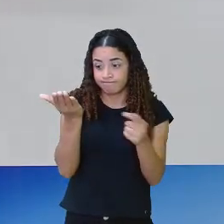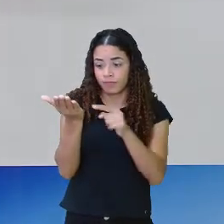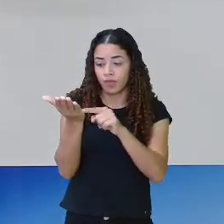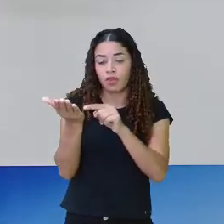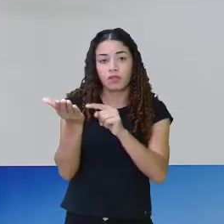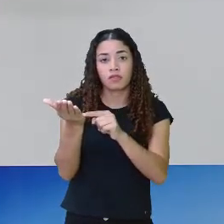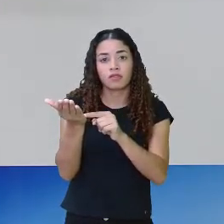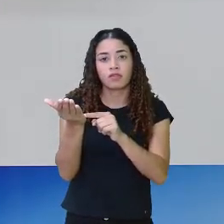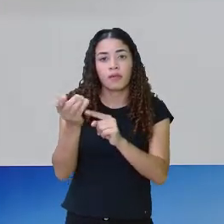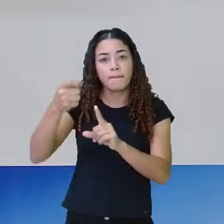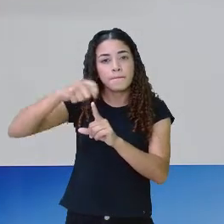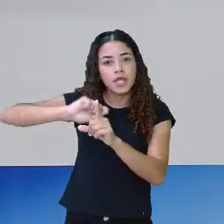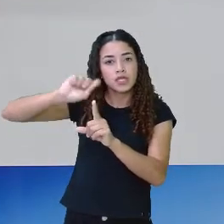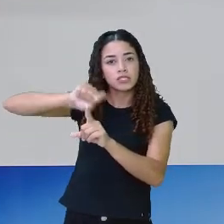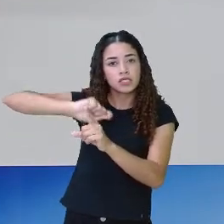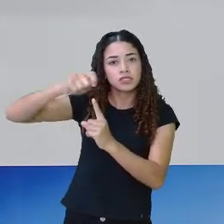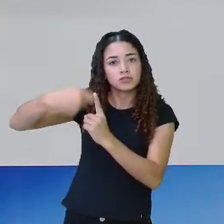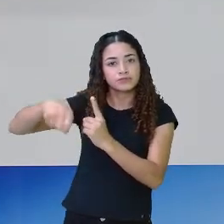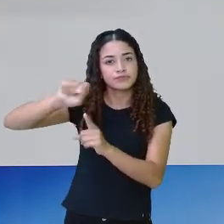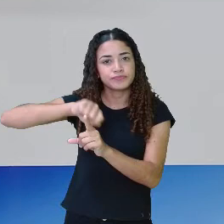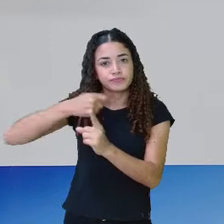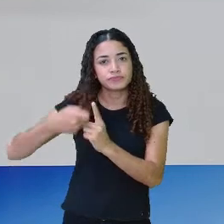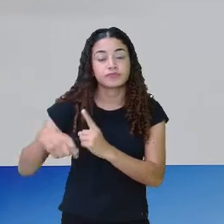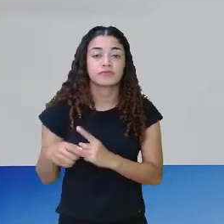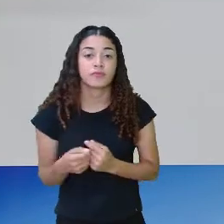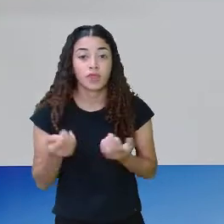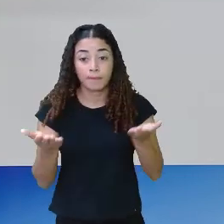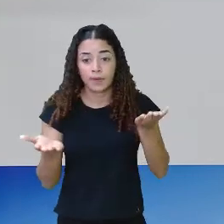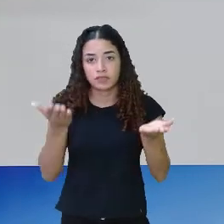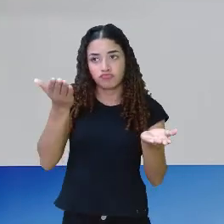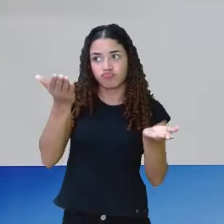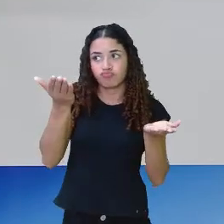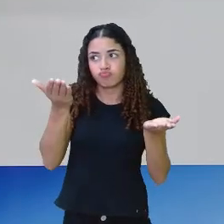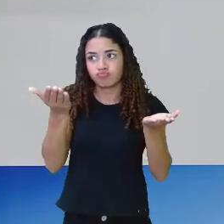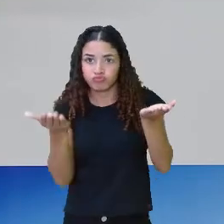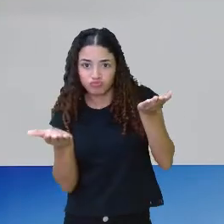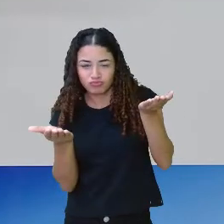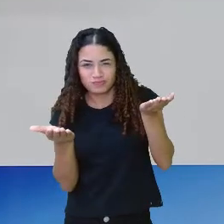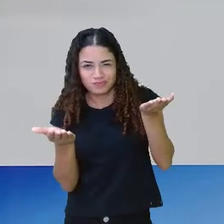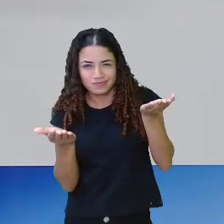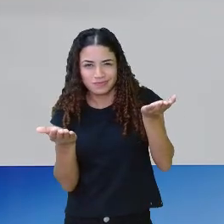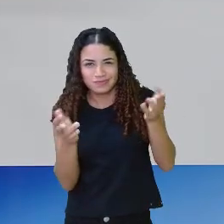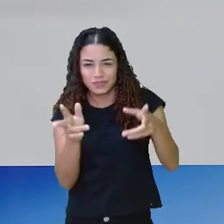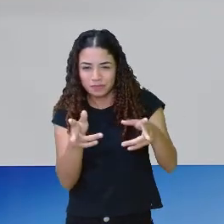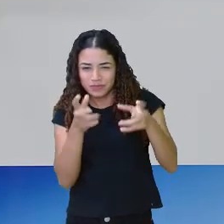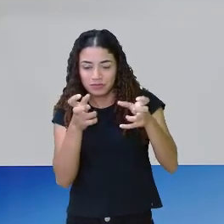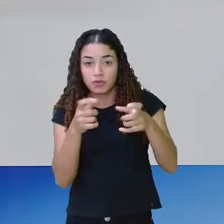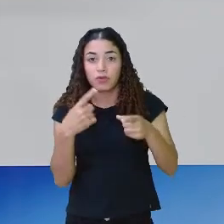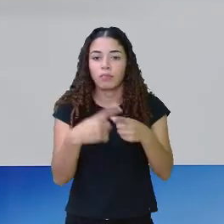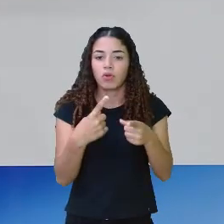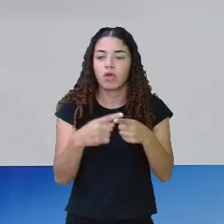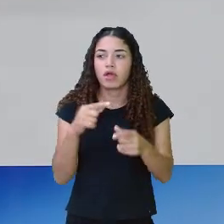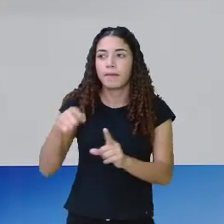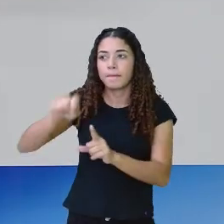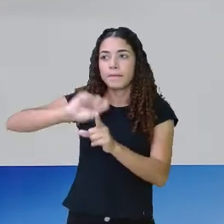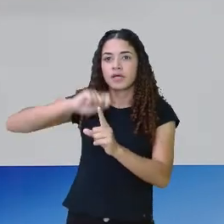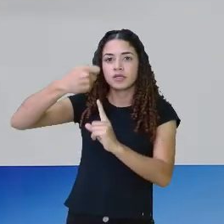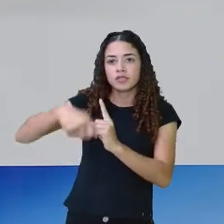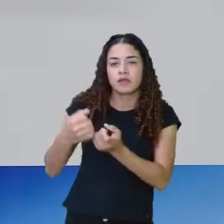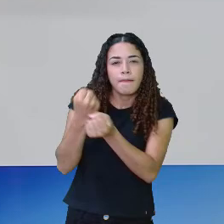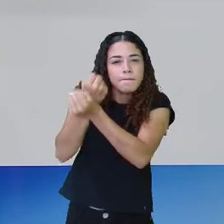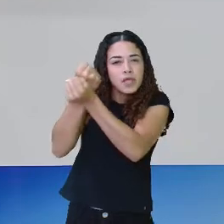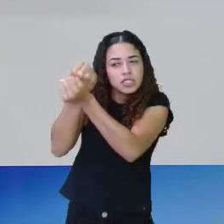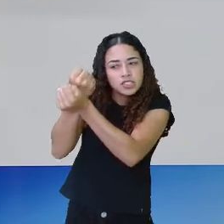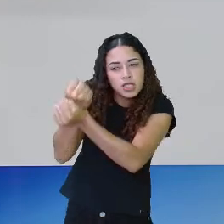banana. A balança, ela desequilibrou, né? Porque a palma de banana, ela